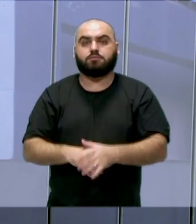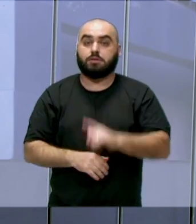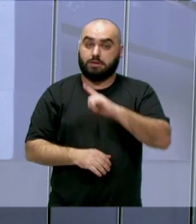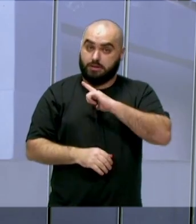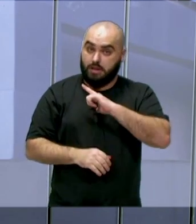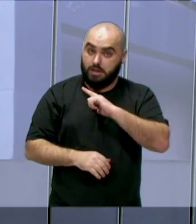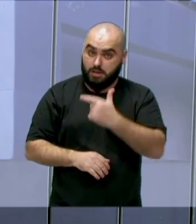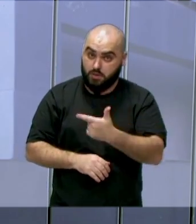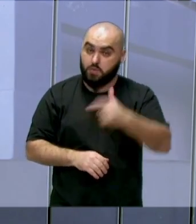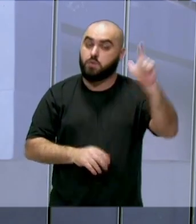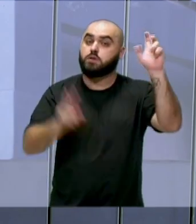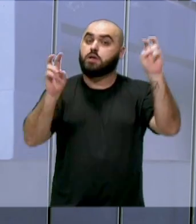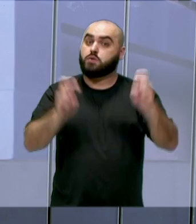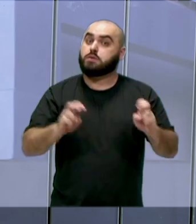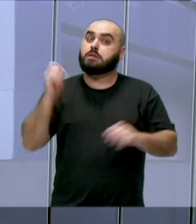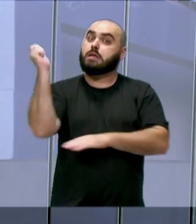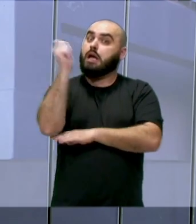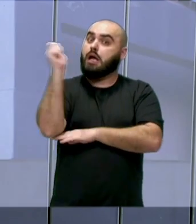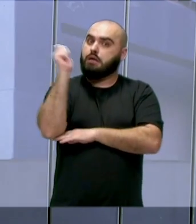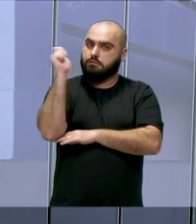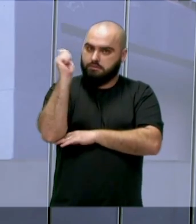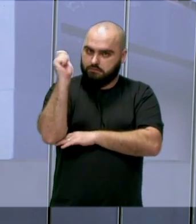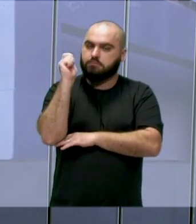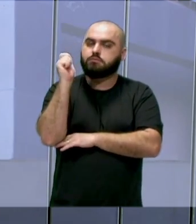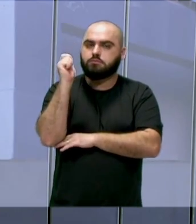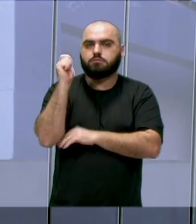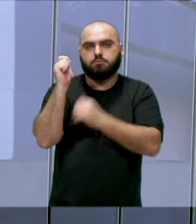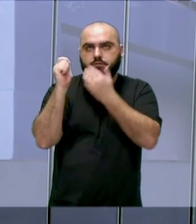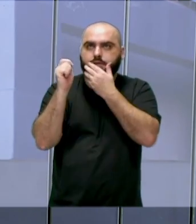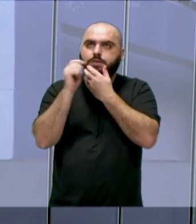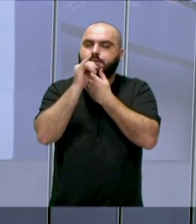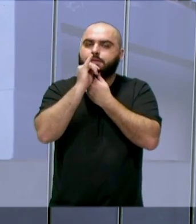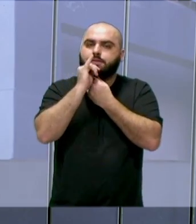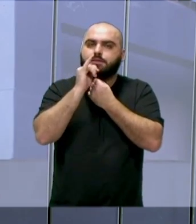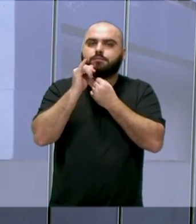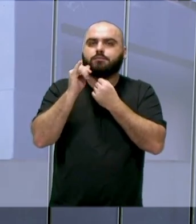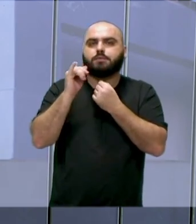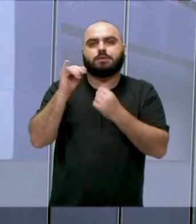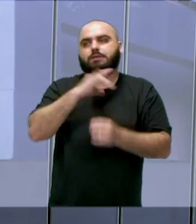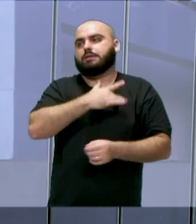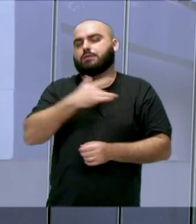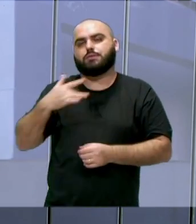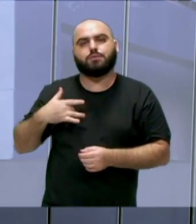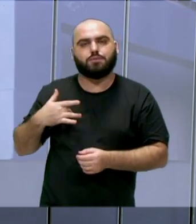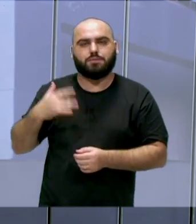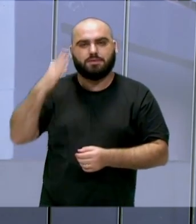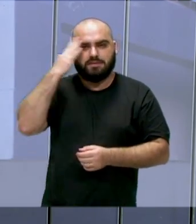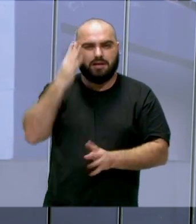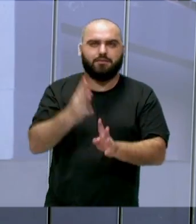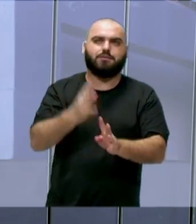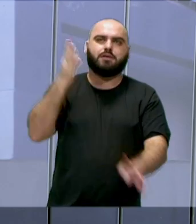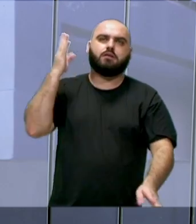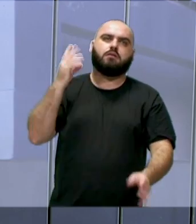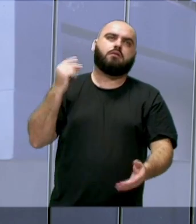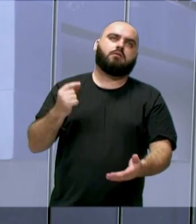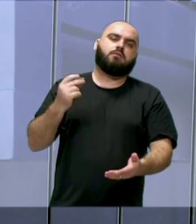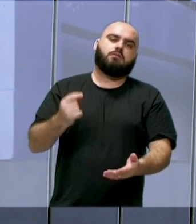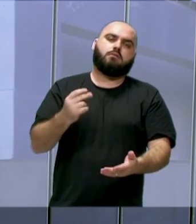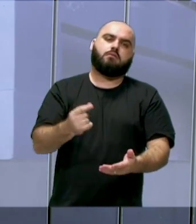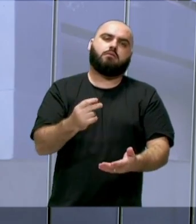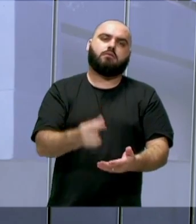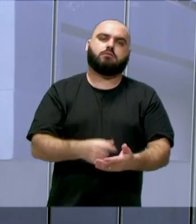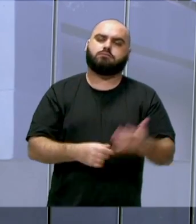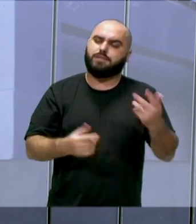situações graves em algumas comunidades, né? Graves, talvez, como em relação à saúde, que está naquela fila de espera, que eu acho